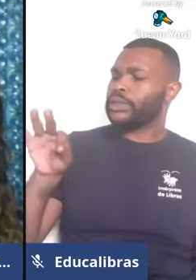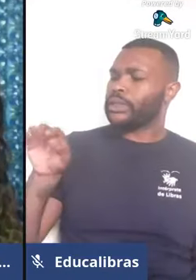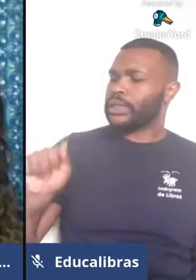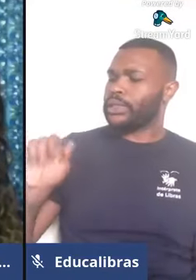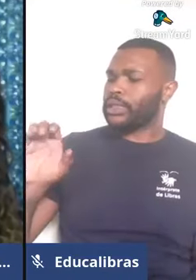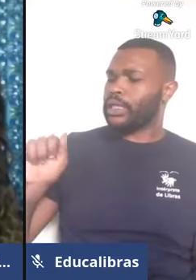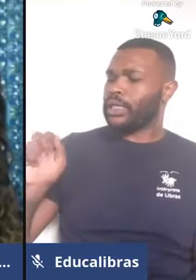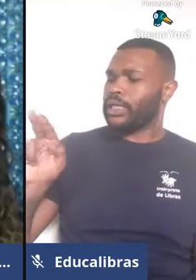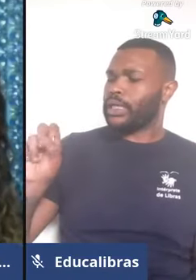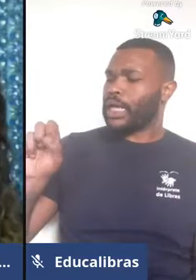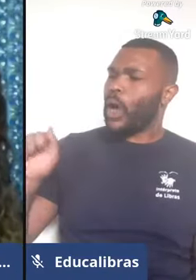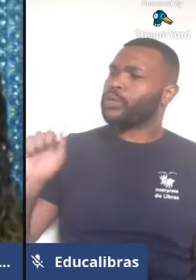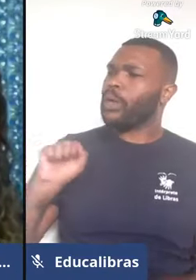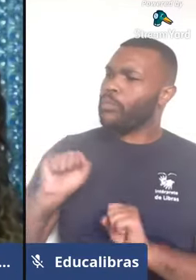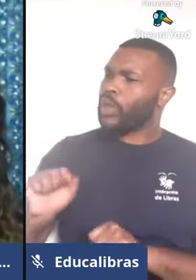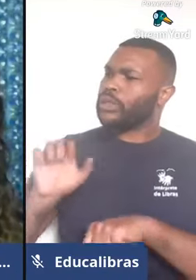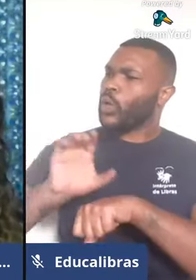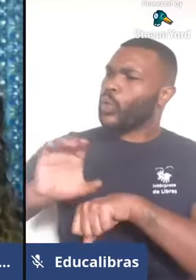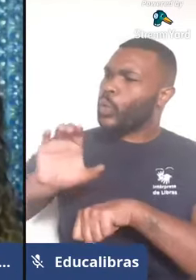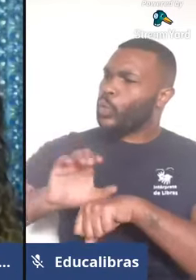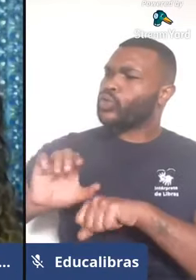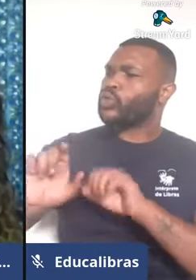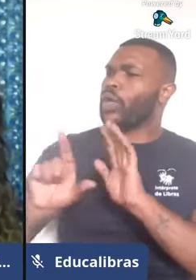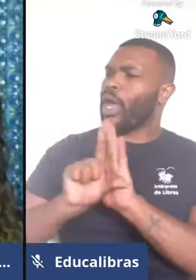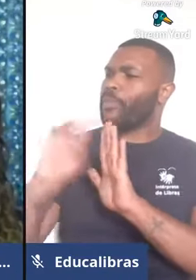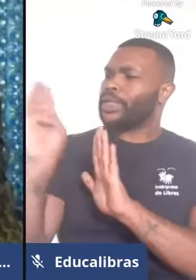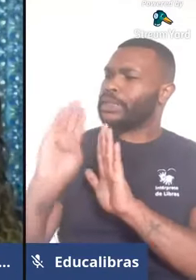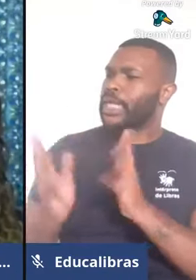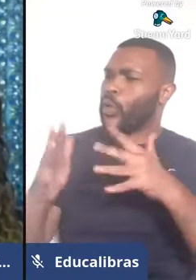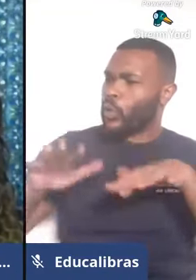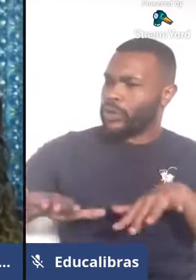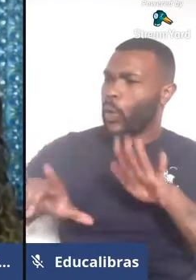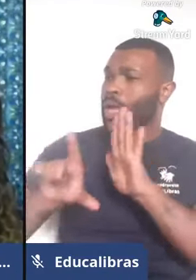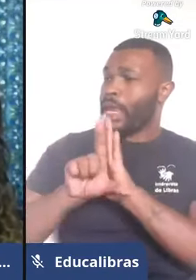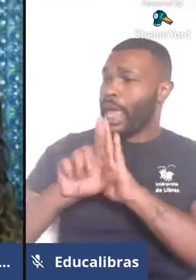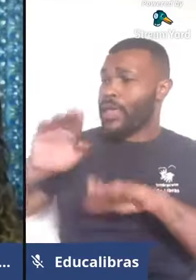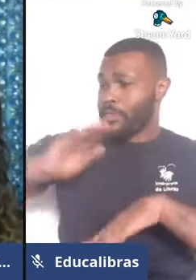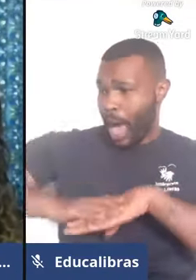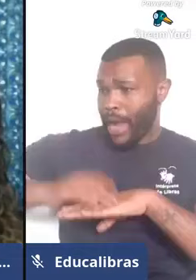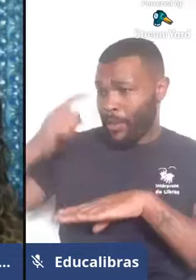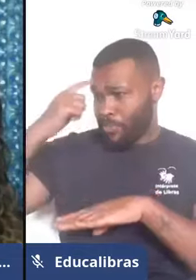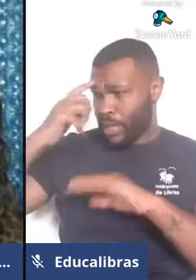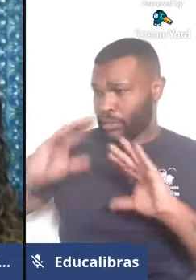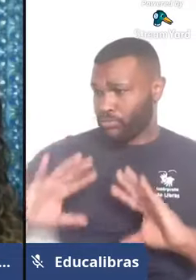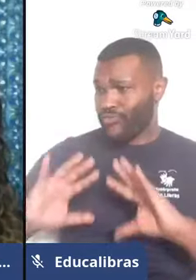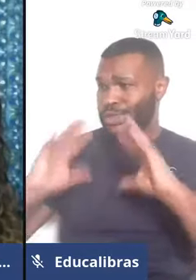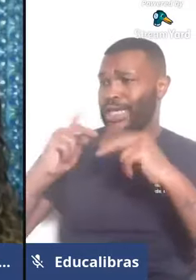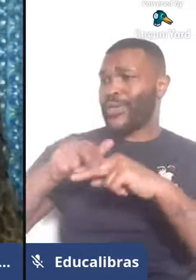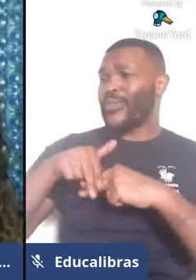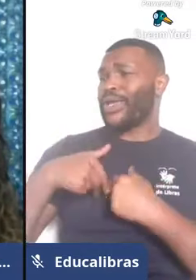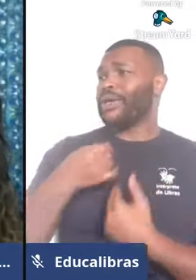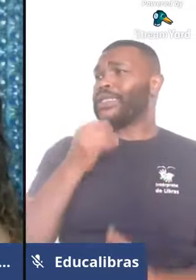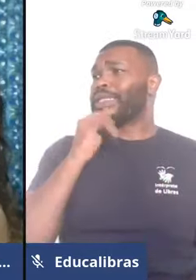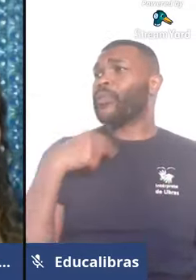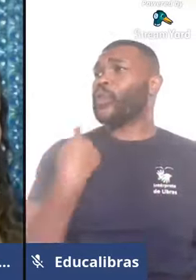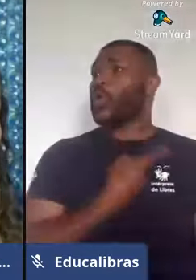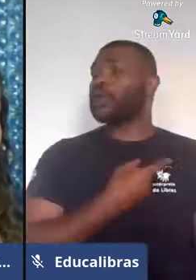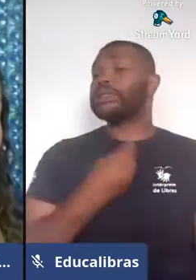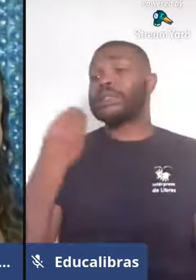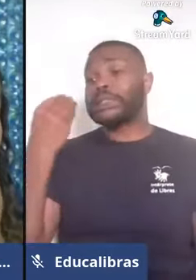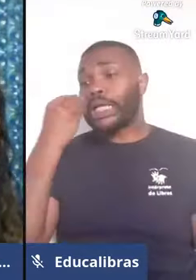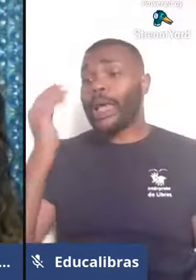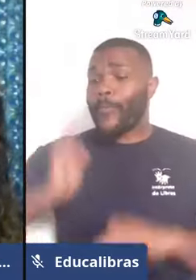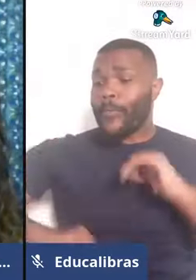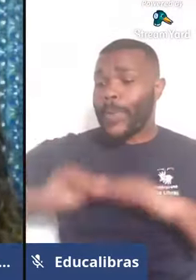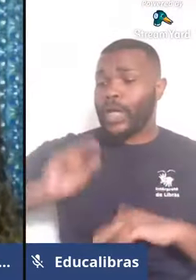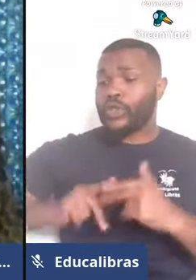curso da LBI, vamos pensar se, em comemoração, como a gente está buscando ações para fazer, de repente